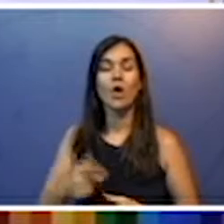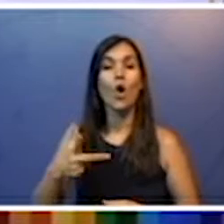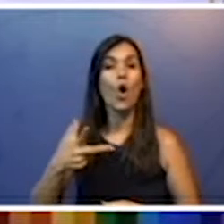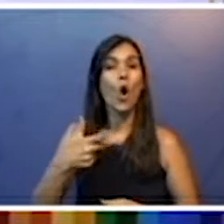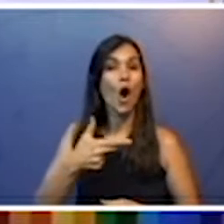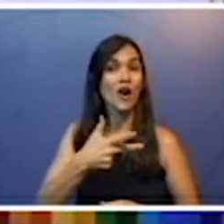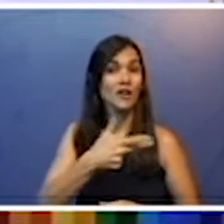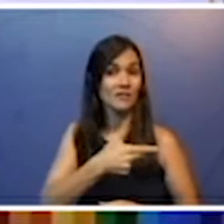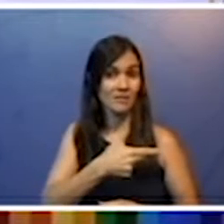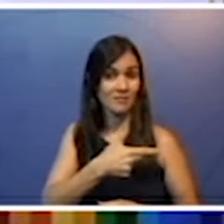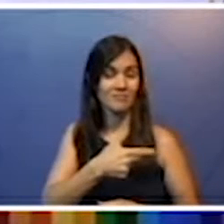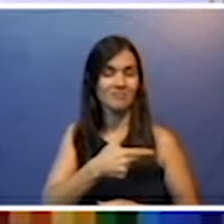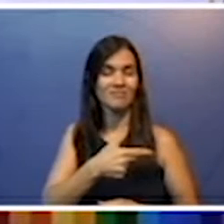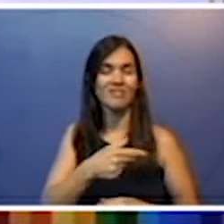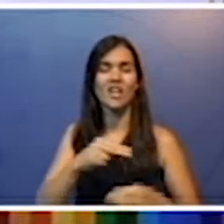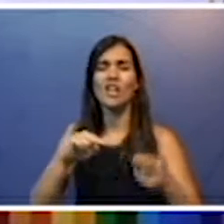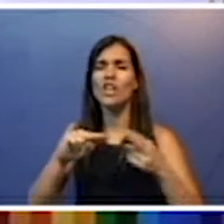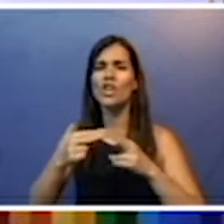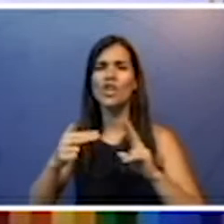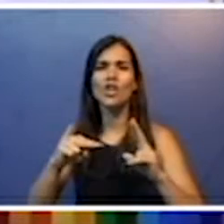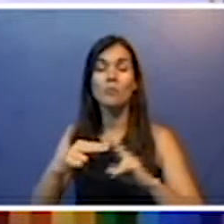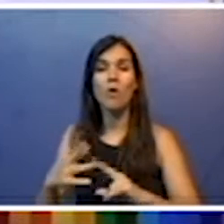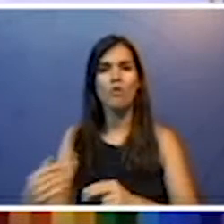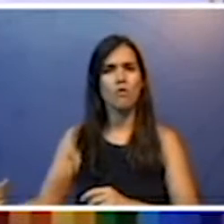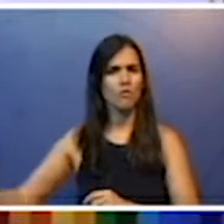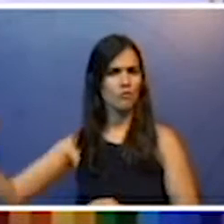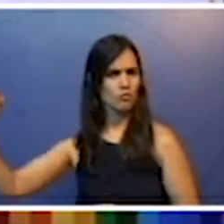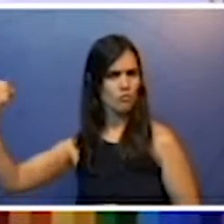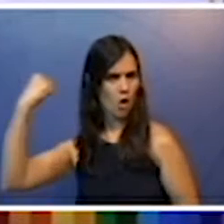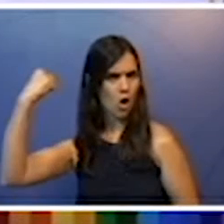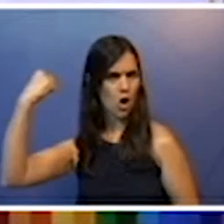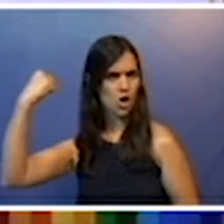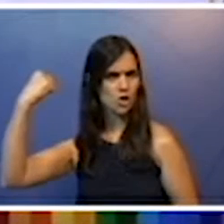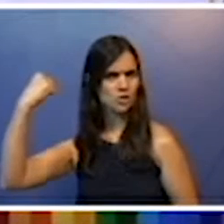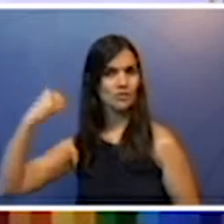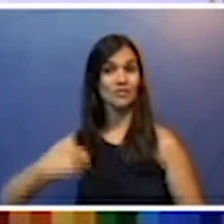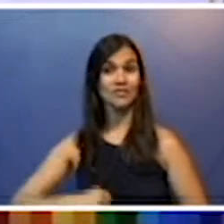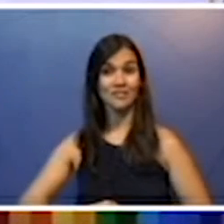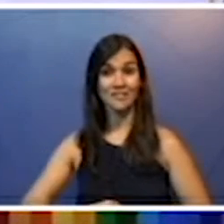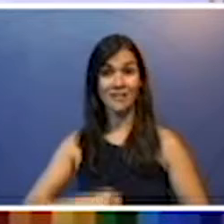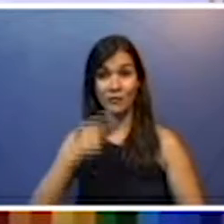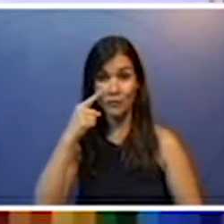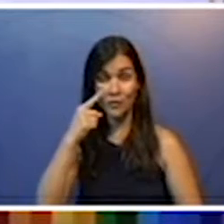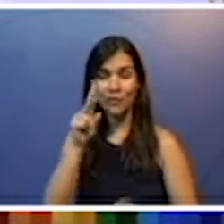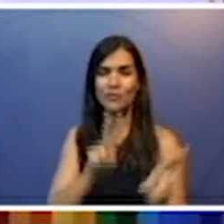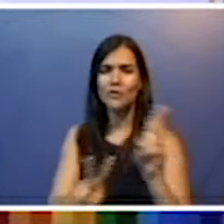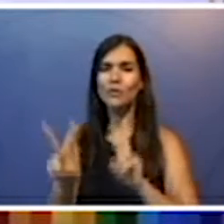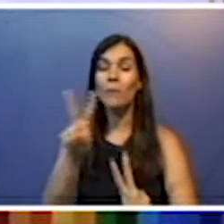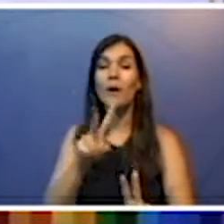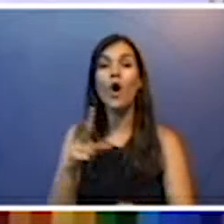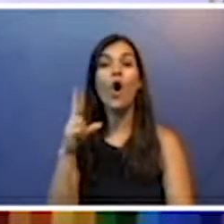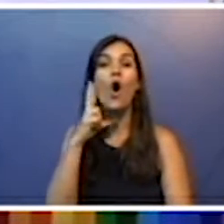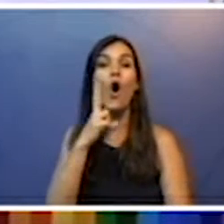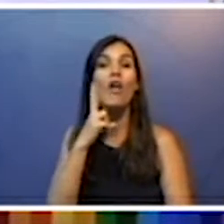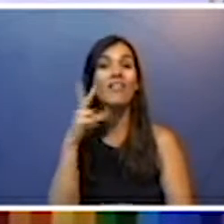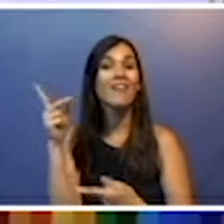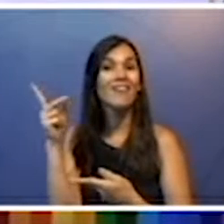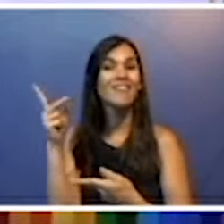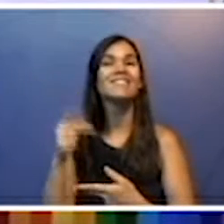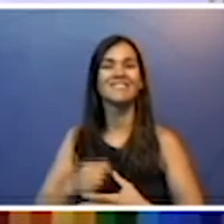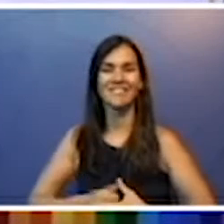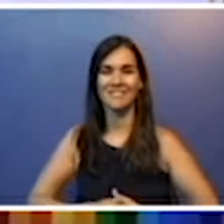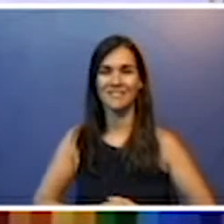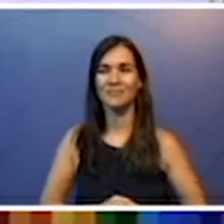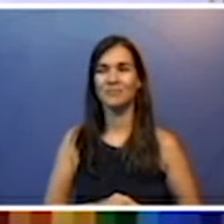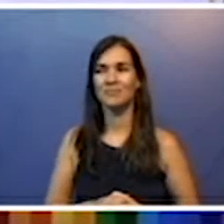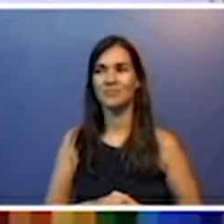corte, rima com forte. Olha a pista visual rosa aqui e rosa